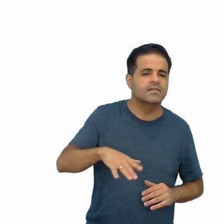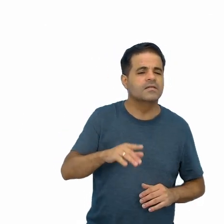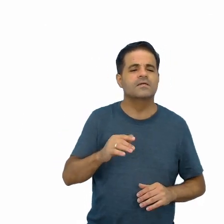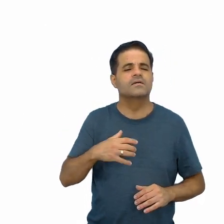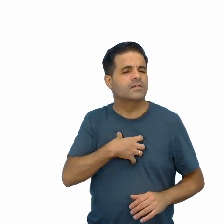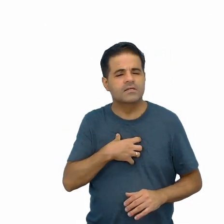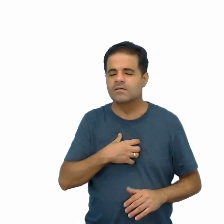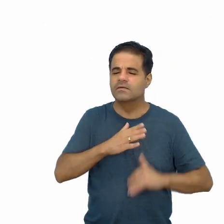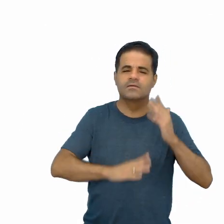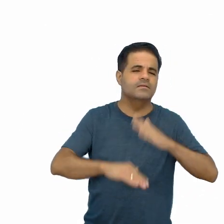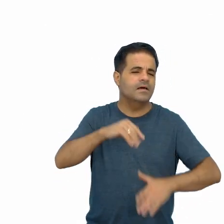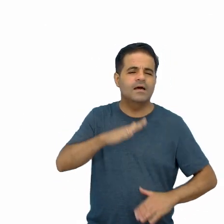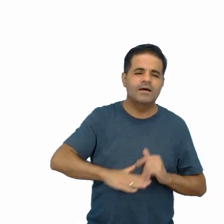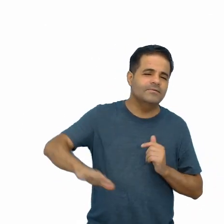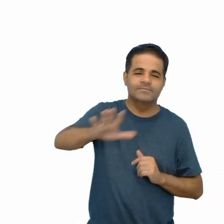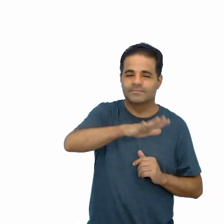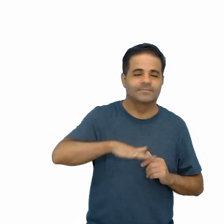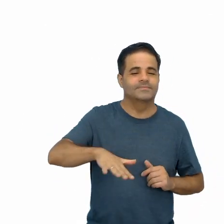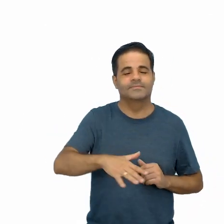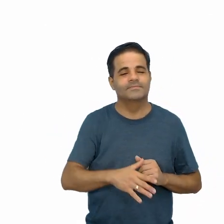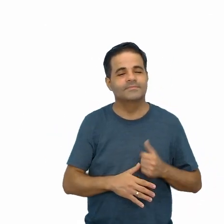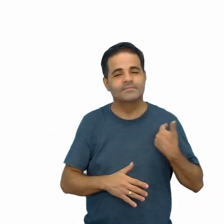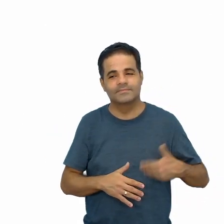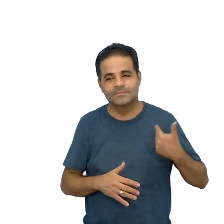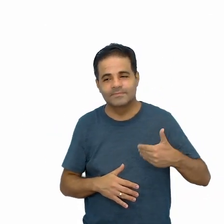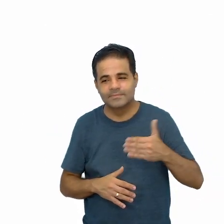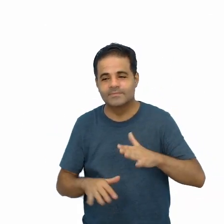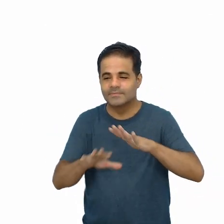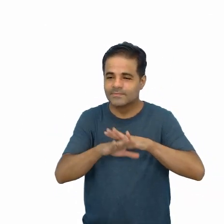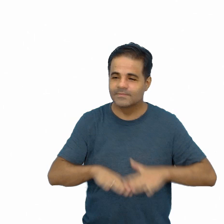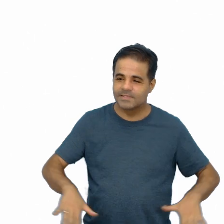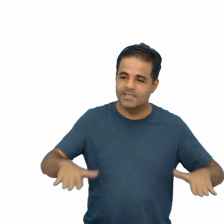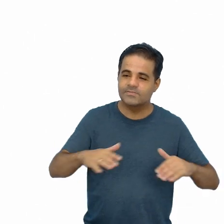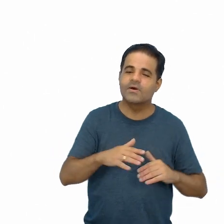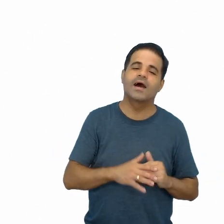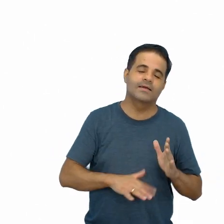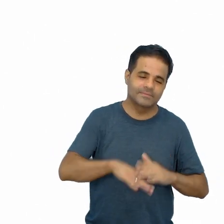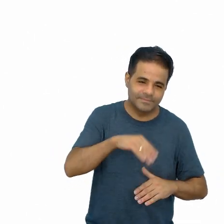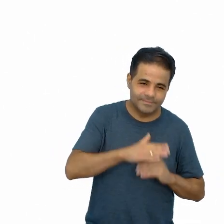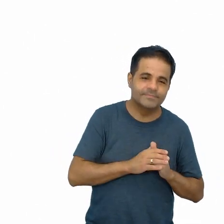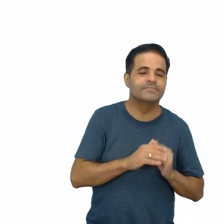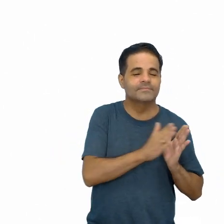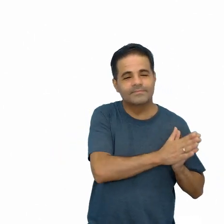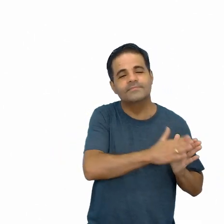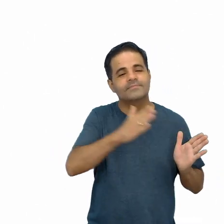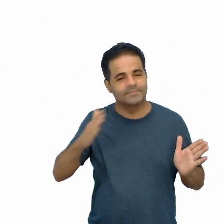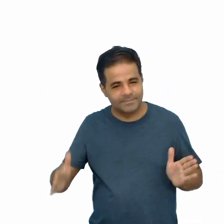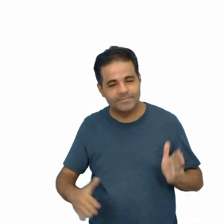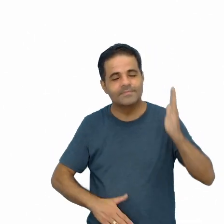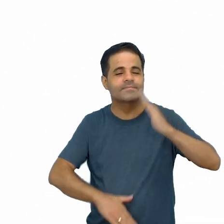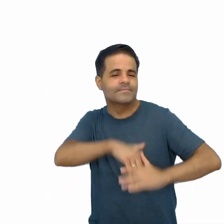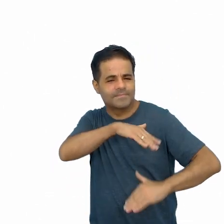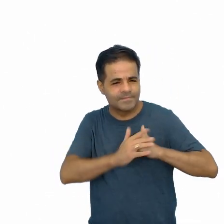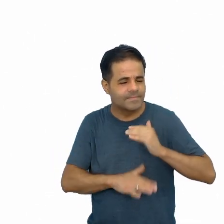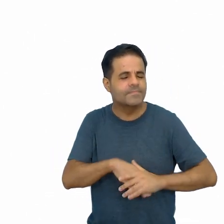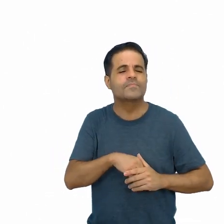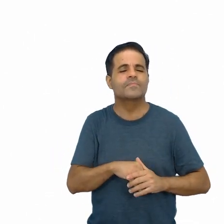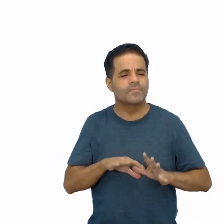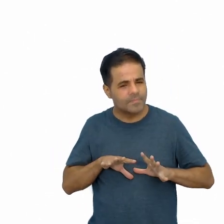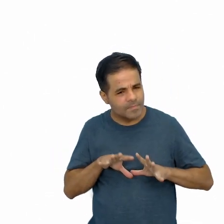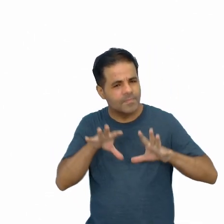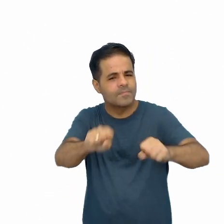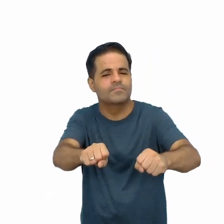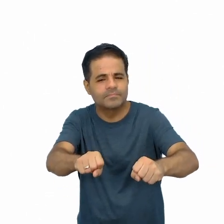aí no slide, peço só uma licencinha, né, para falar. Uma outra possibilidade é pegar as questões da AP do